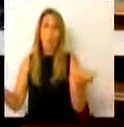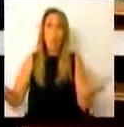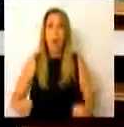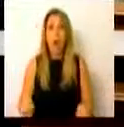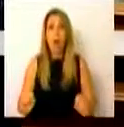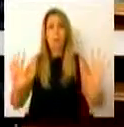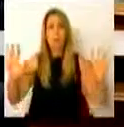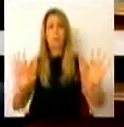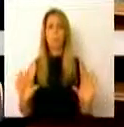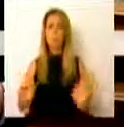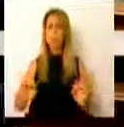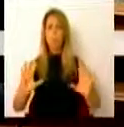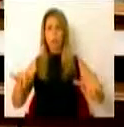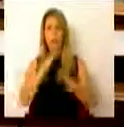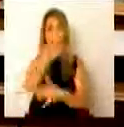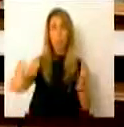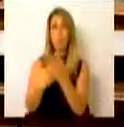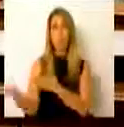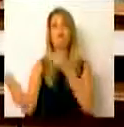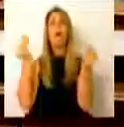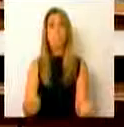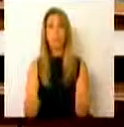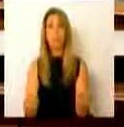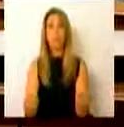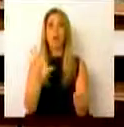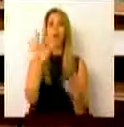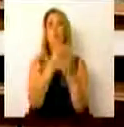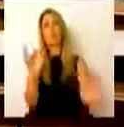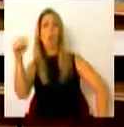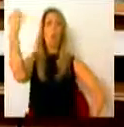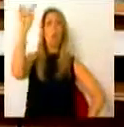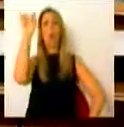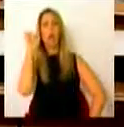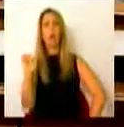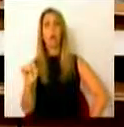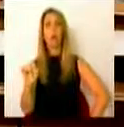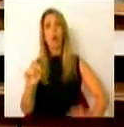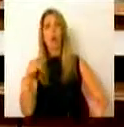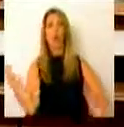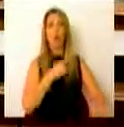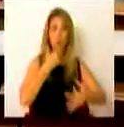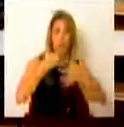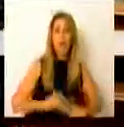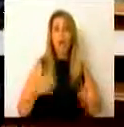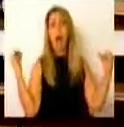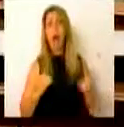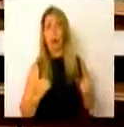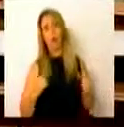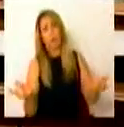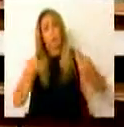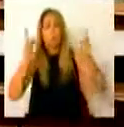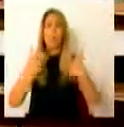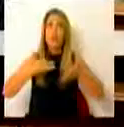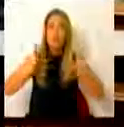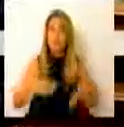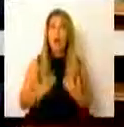vinculados em qualquer uma das propostas apresentadas a ter sempre soluções únicas e a estarmos todos de acordo em todas as matérias. Já chegámos a consenso em vários